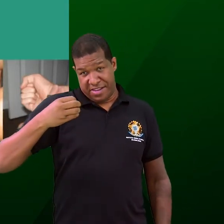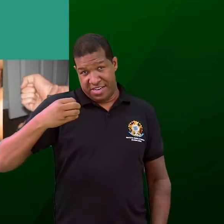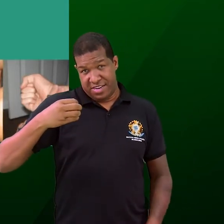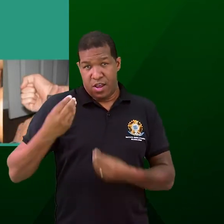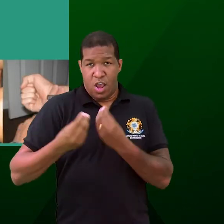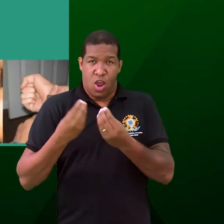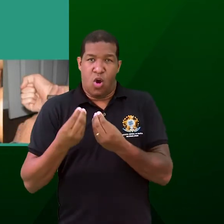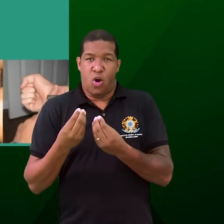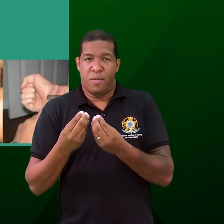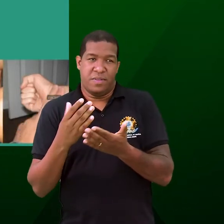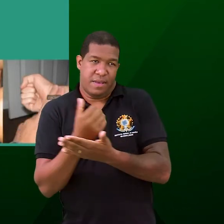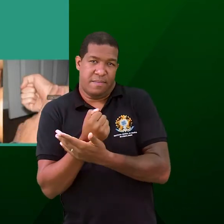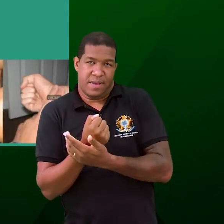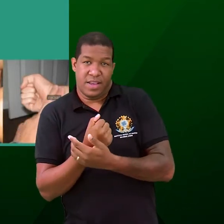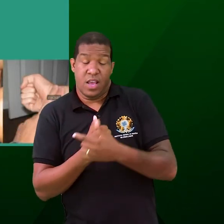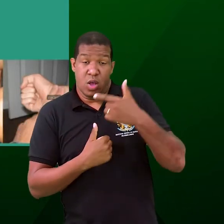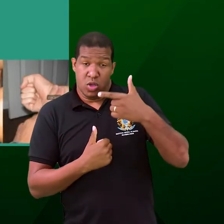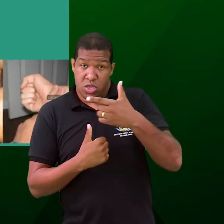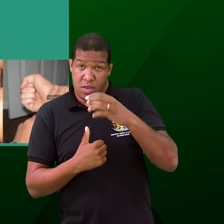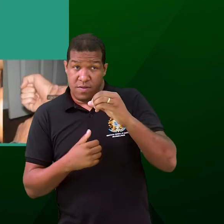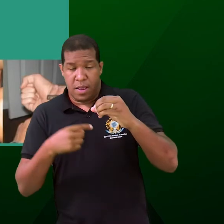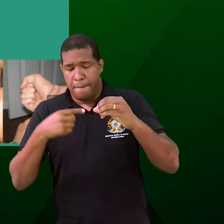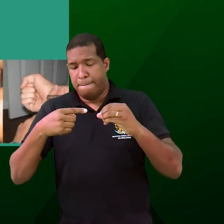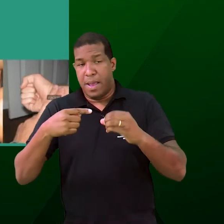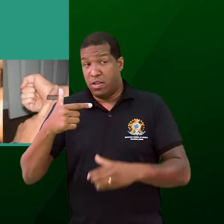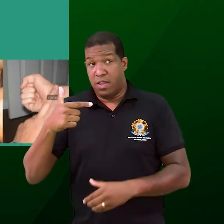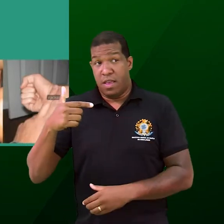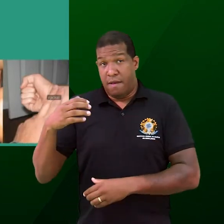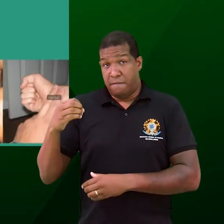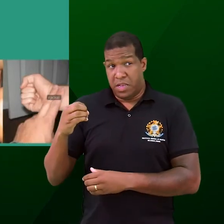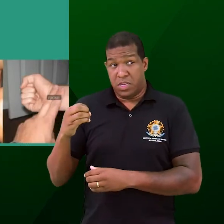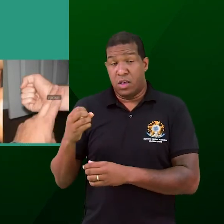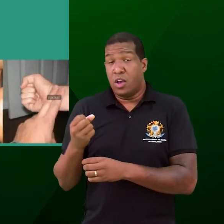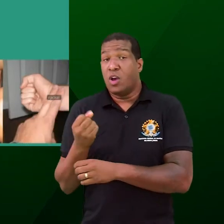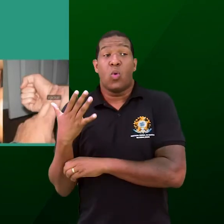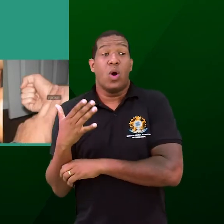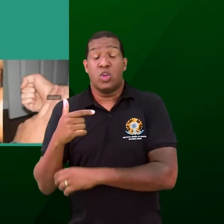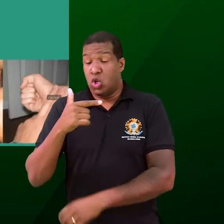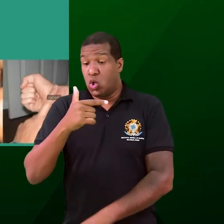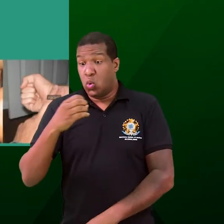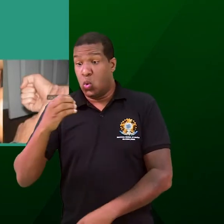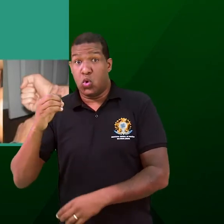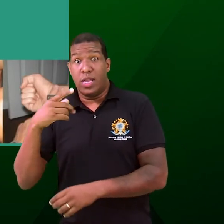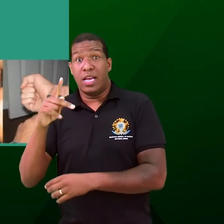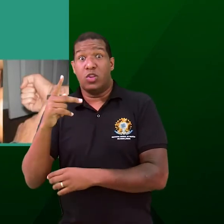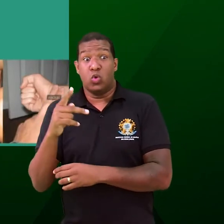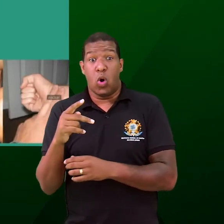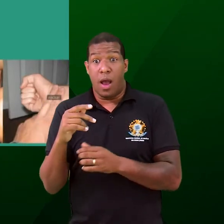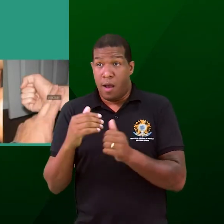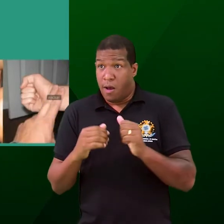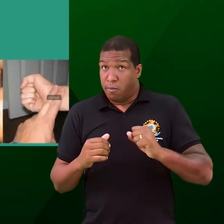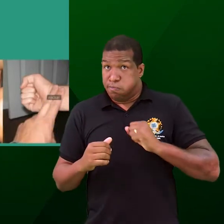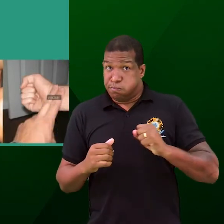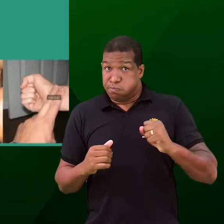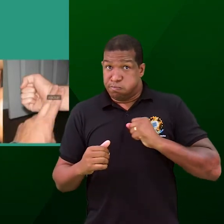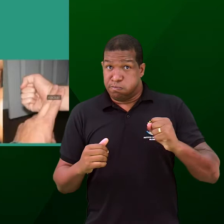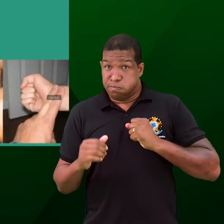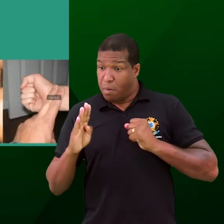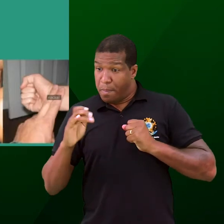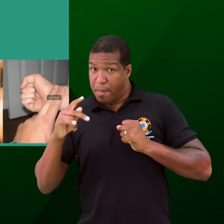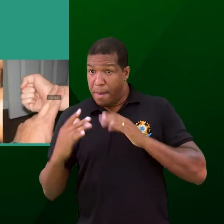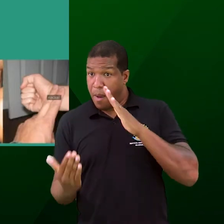fazendo? Tá? A intensidade, para ficar mais claro aqui, é a velocidade que você está fazendo a atividade, a corrida ou a